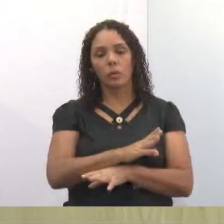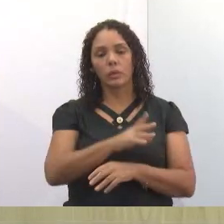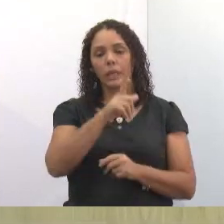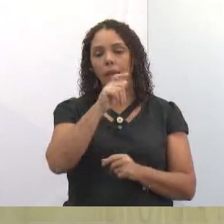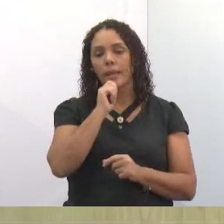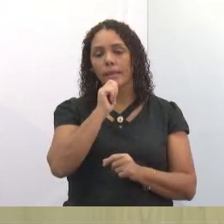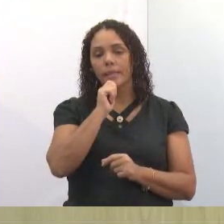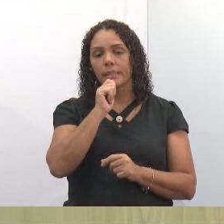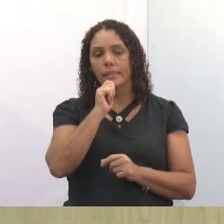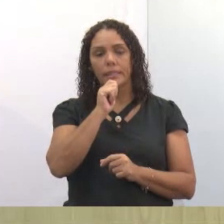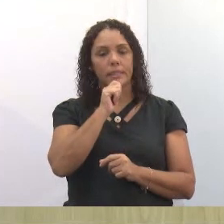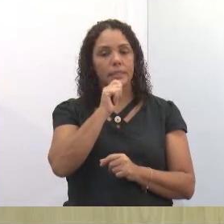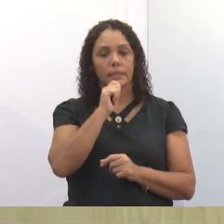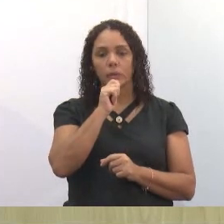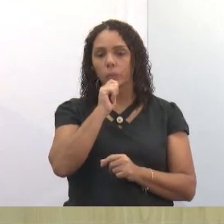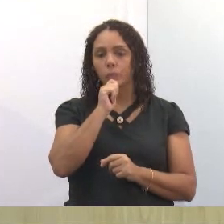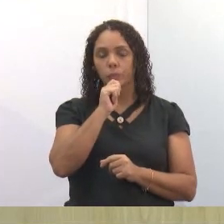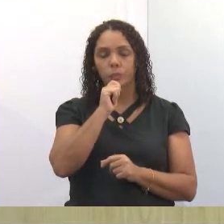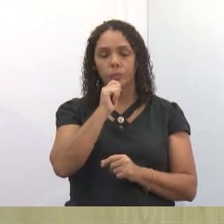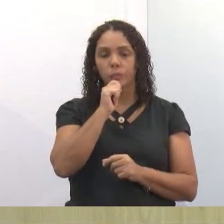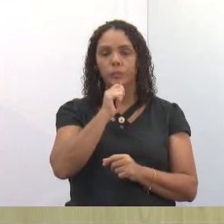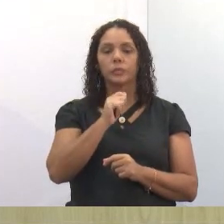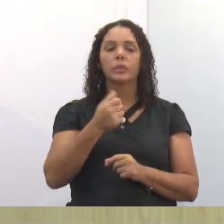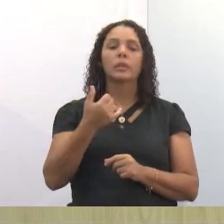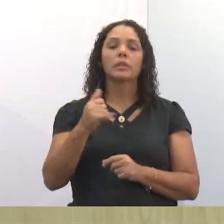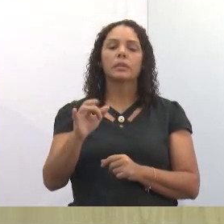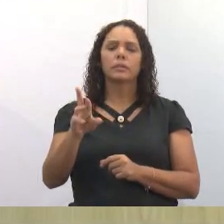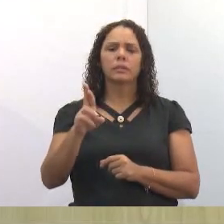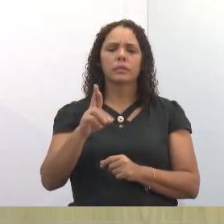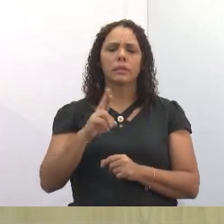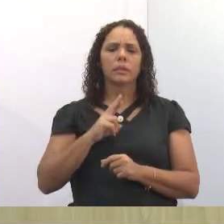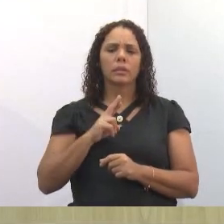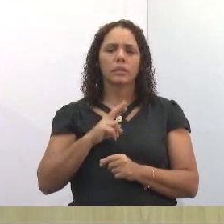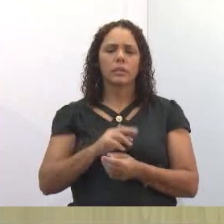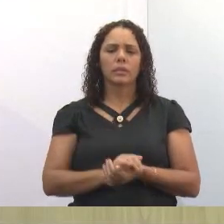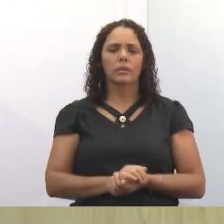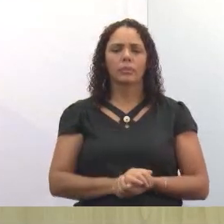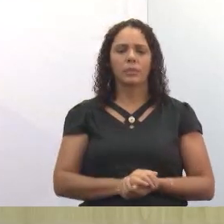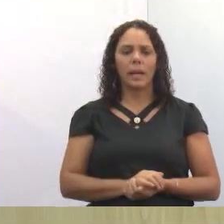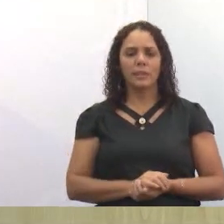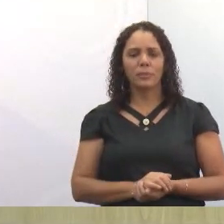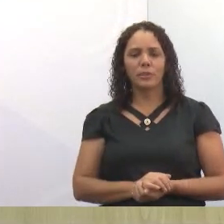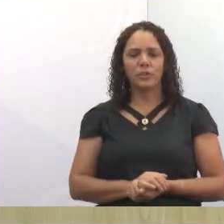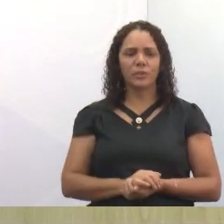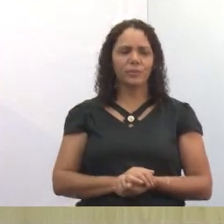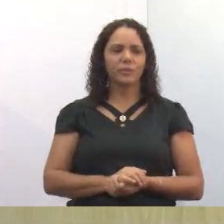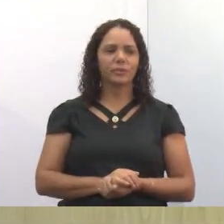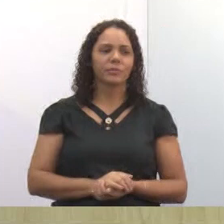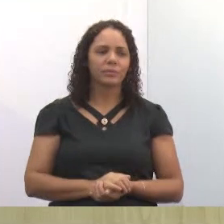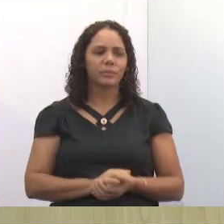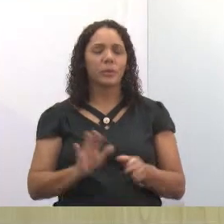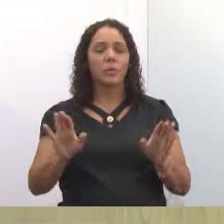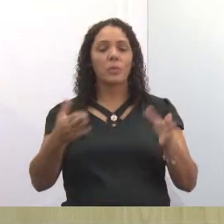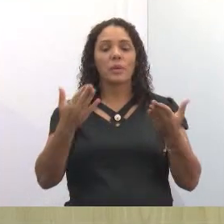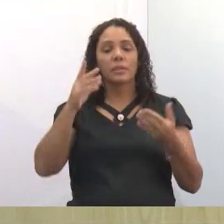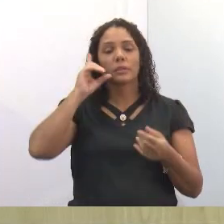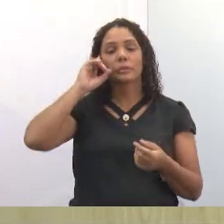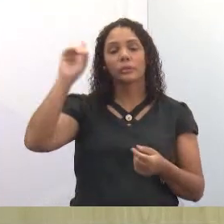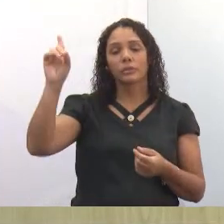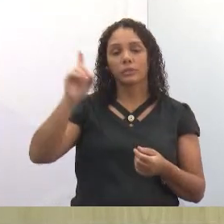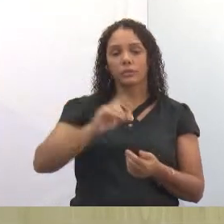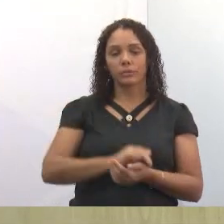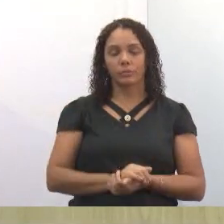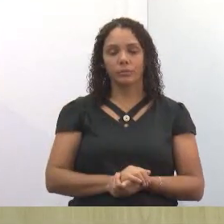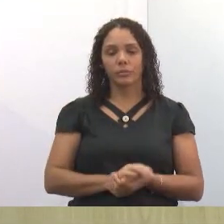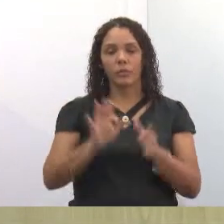concluídas? 2. Em caso positivo, qual a data prevista para a conclusão?